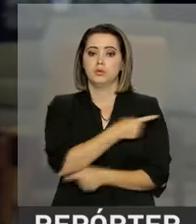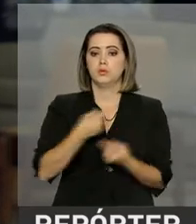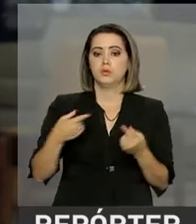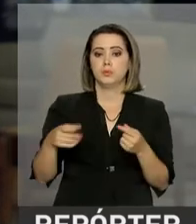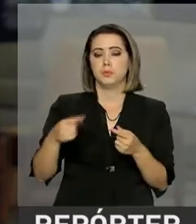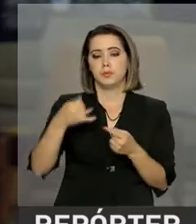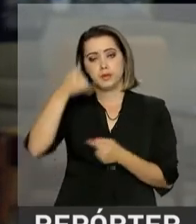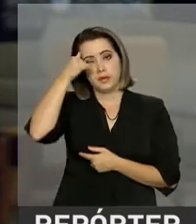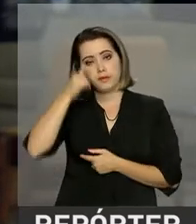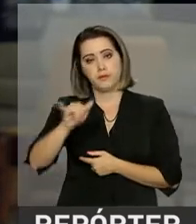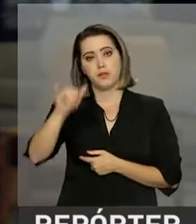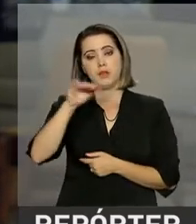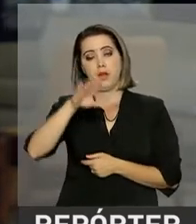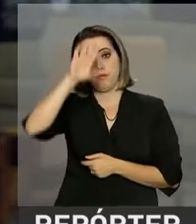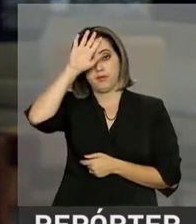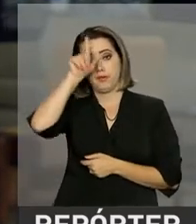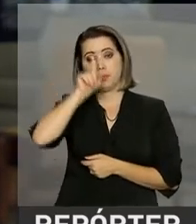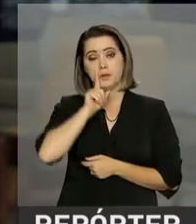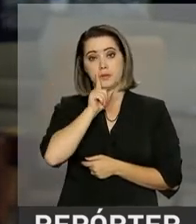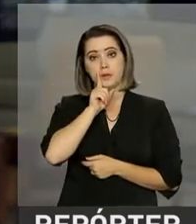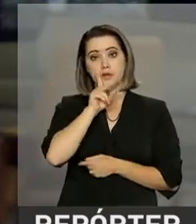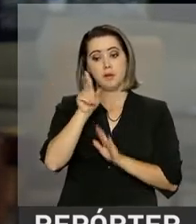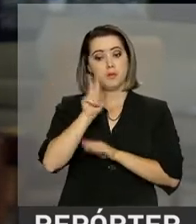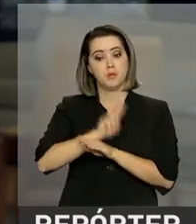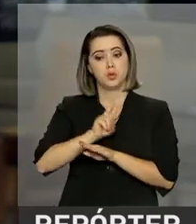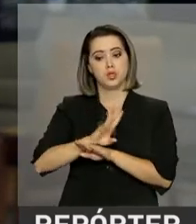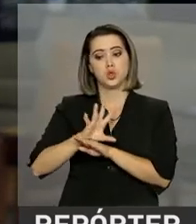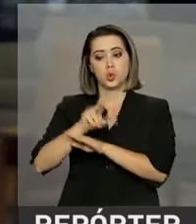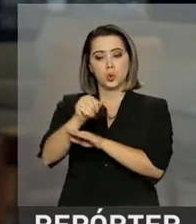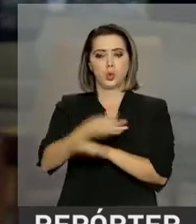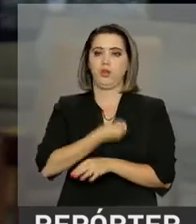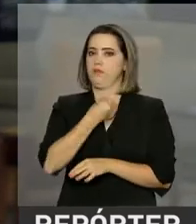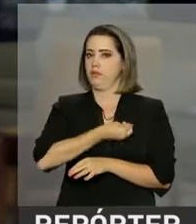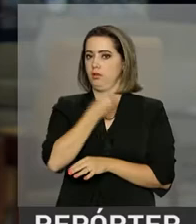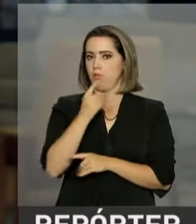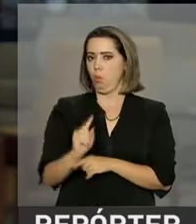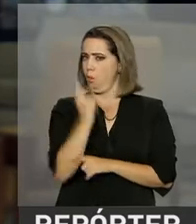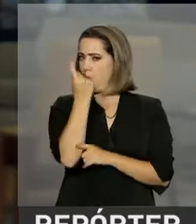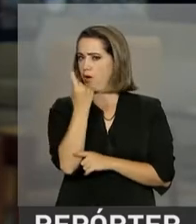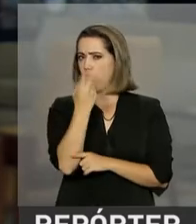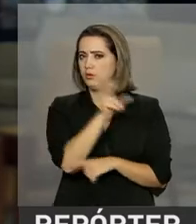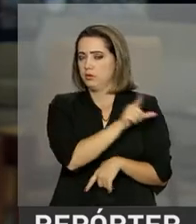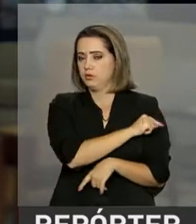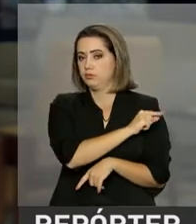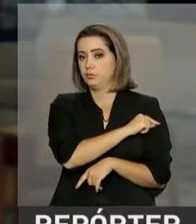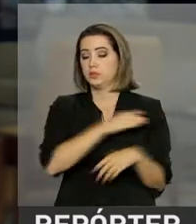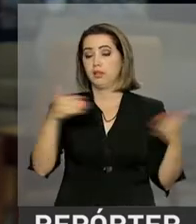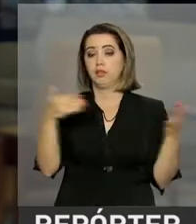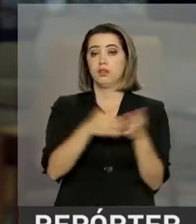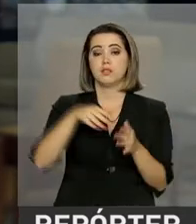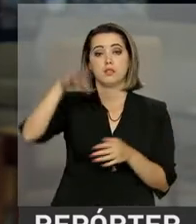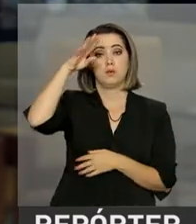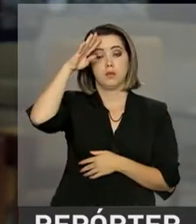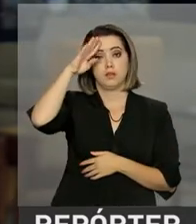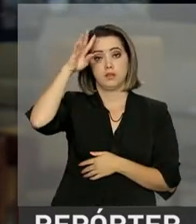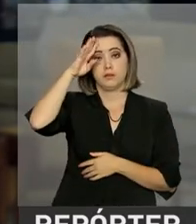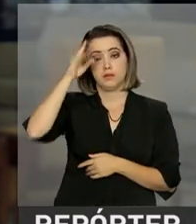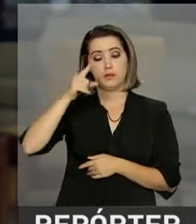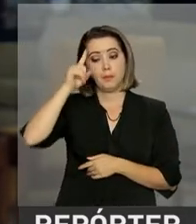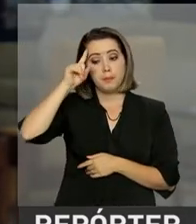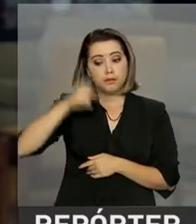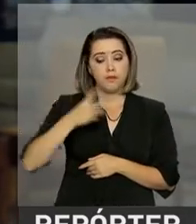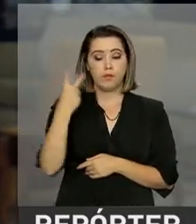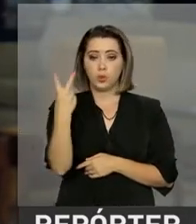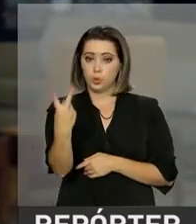febre amarela para imunizar a pessoa por toda a vida até esta quarta feira o ministério da saúde recomendava duas